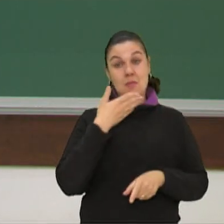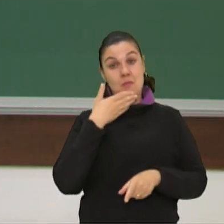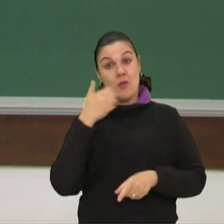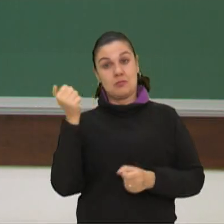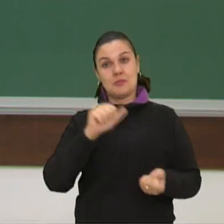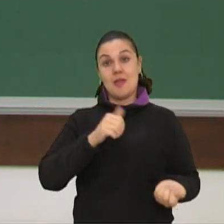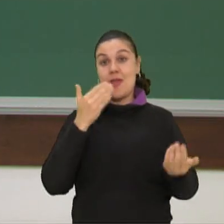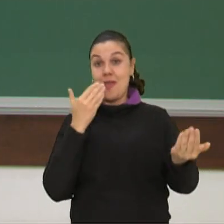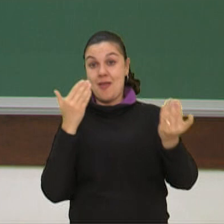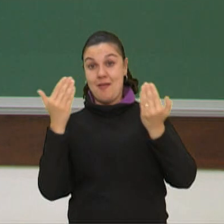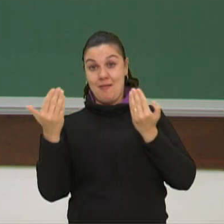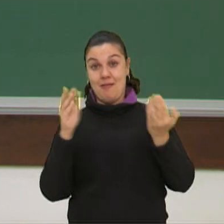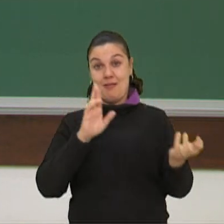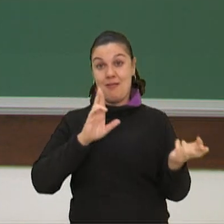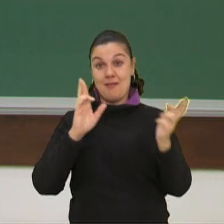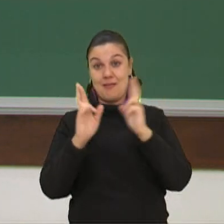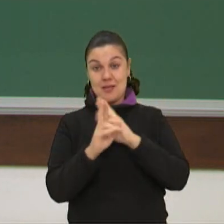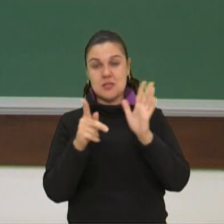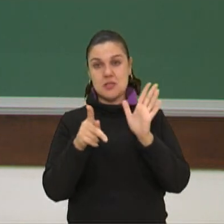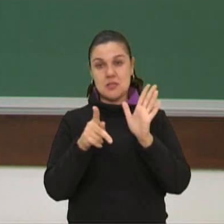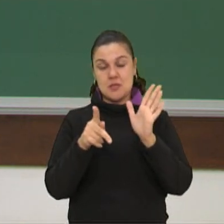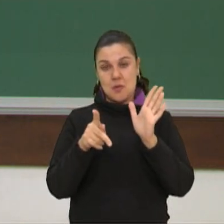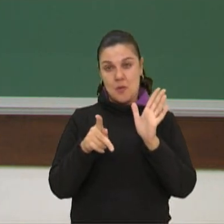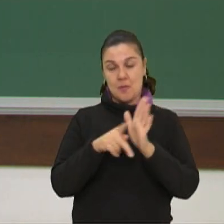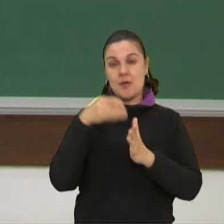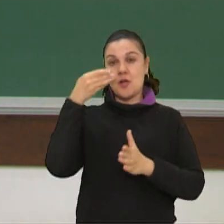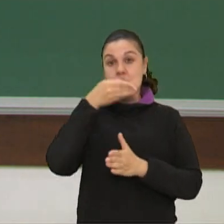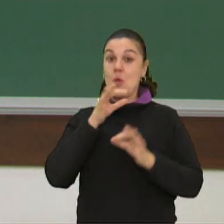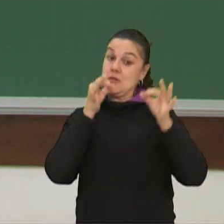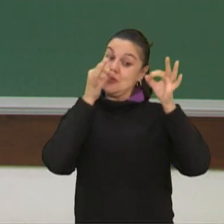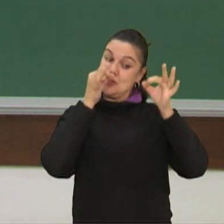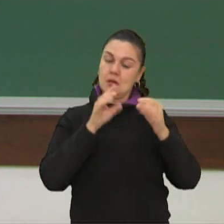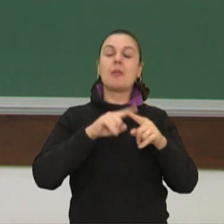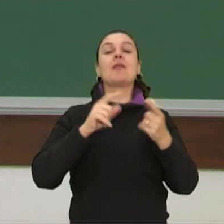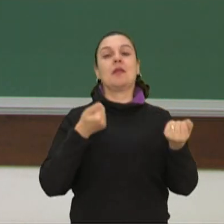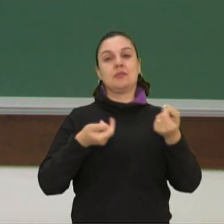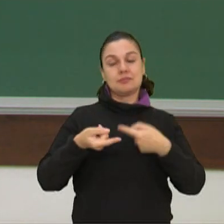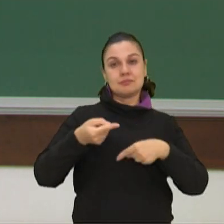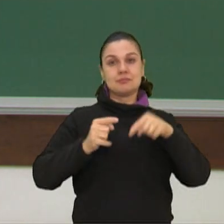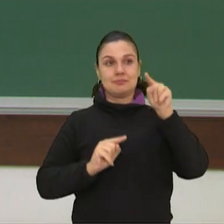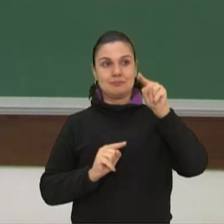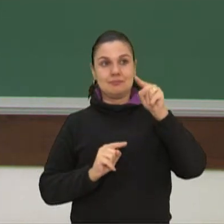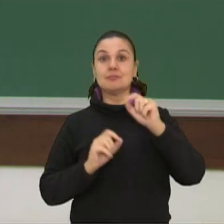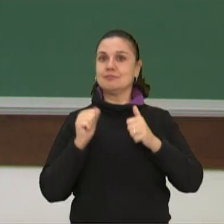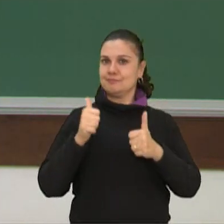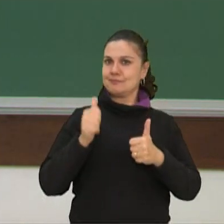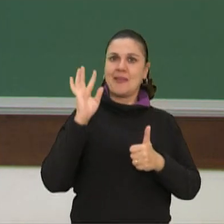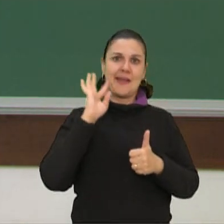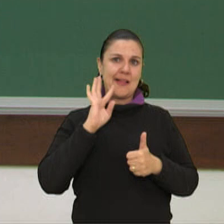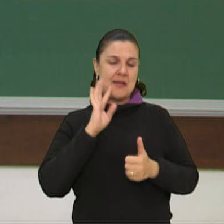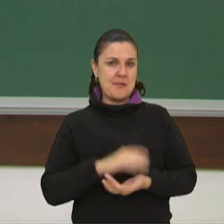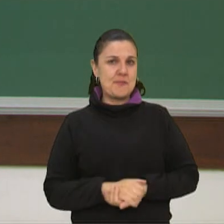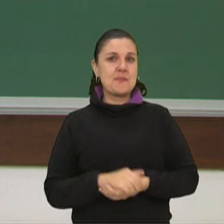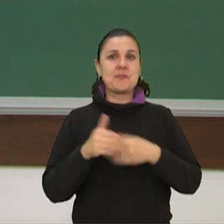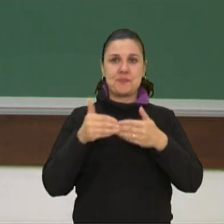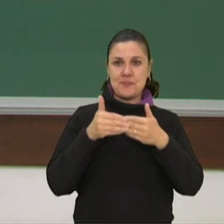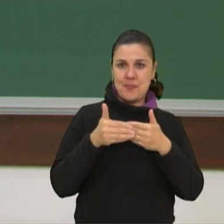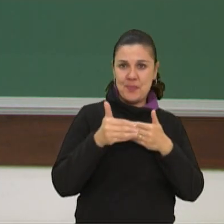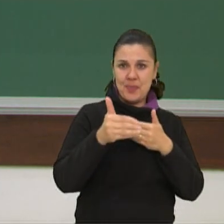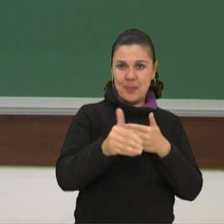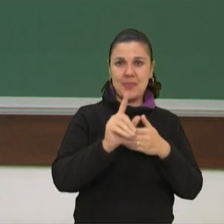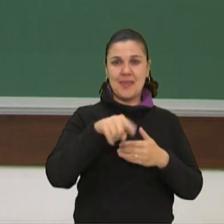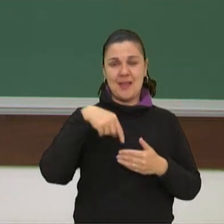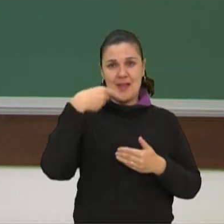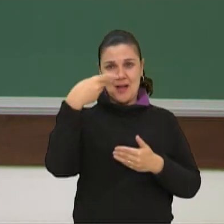açucareira. Não era certeza de riqueza, mas havia maior chance de mobilidade. Legal? A gente vai continuar